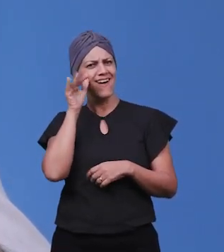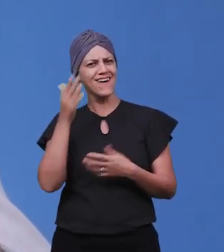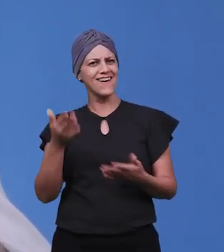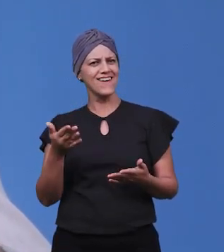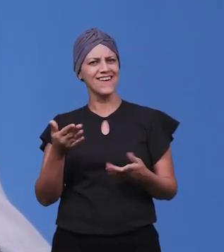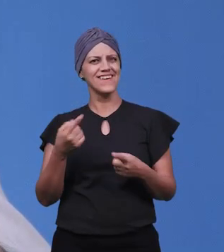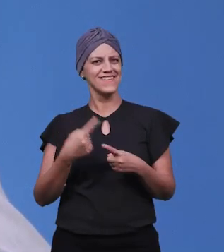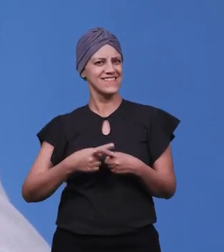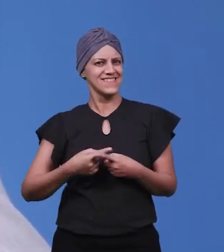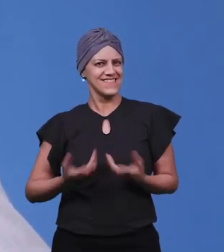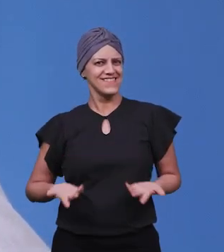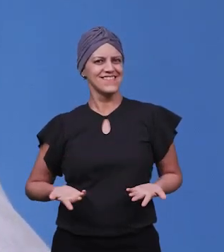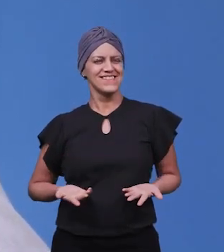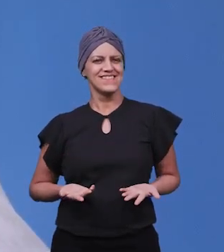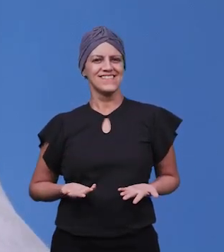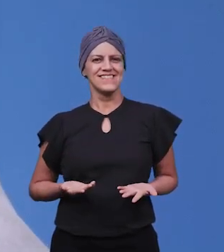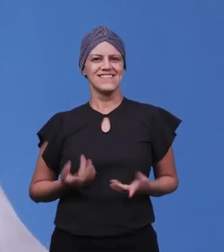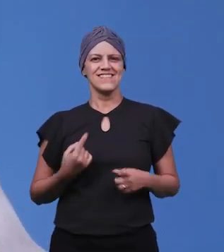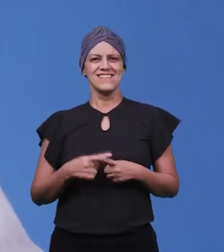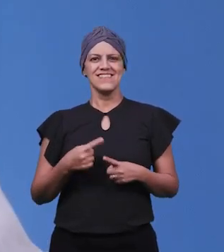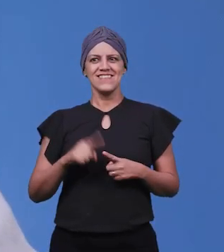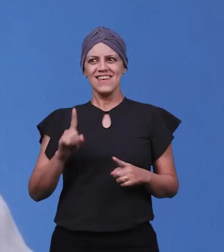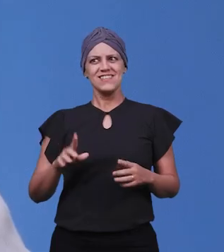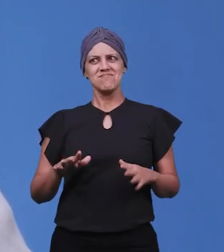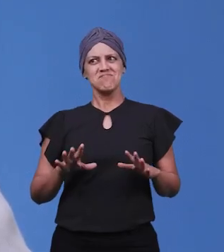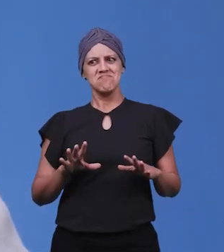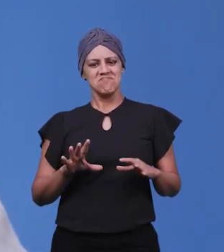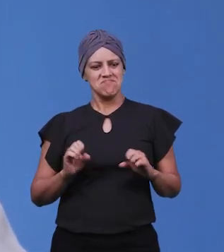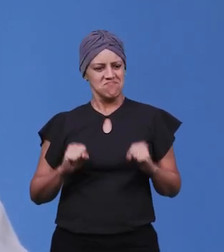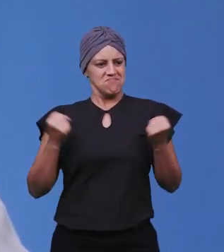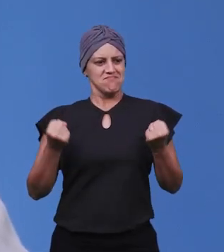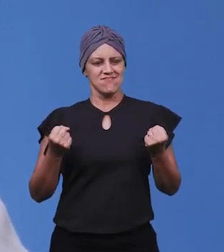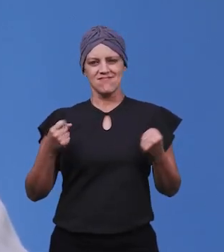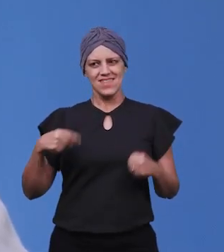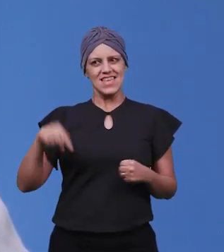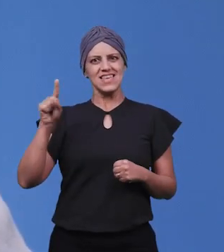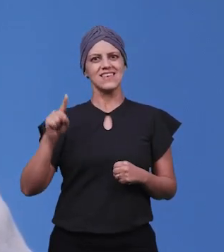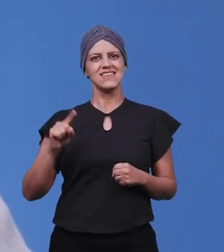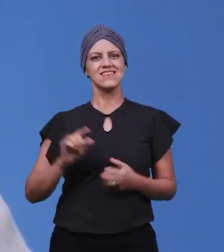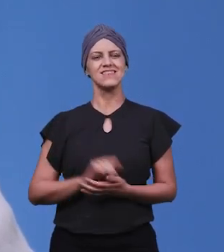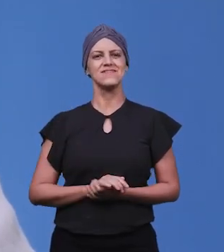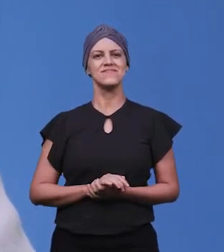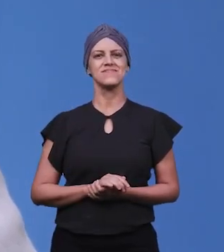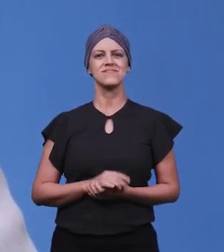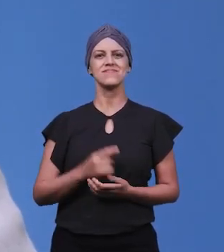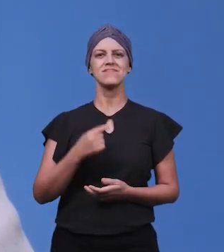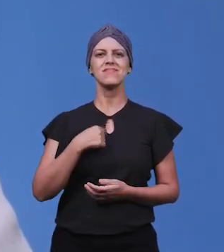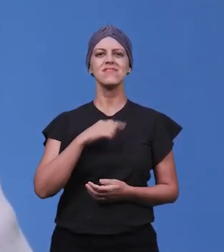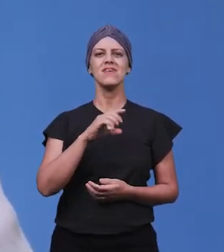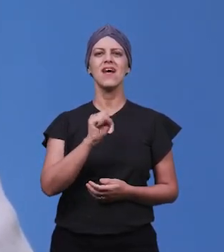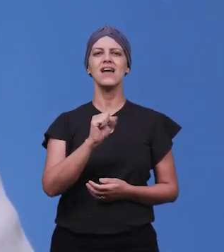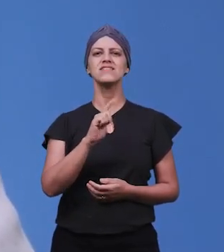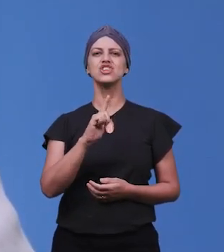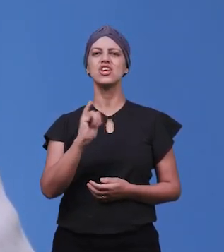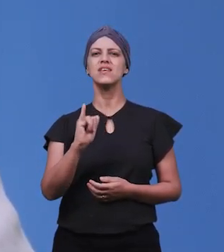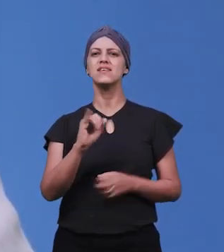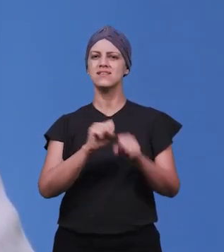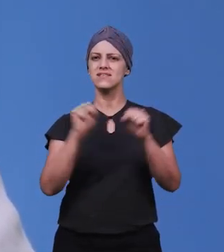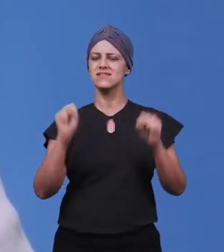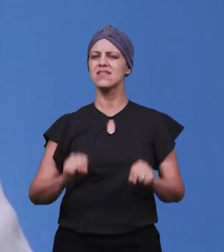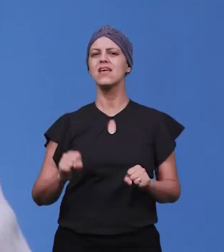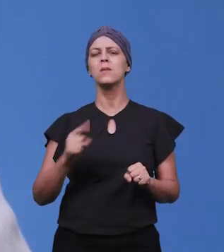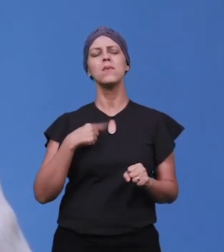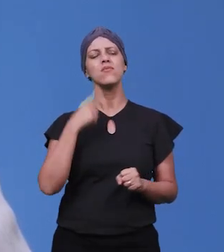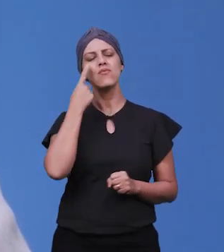tão interessante, né, aquela motivação dele, que eu entrei no SGI e eu fui lá